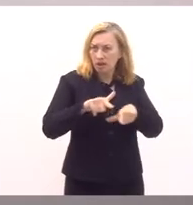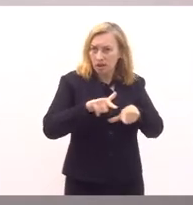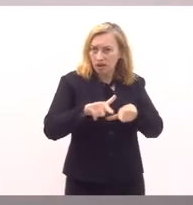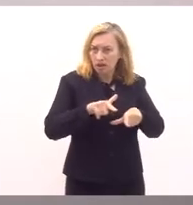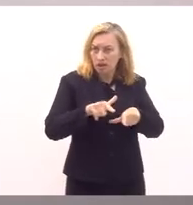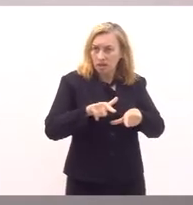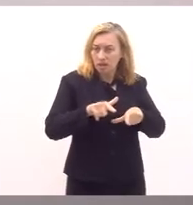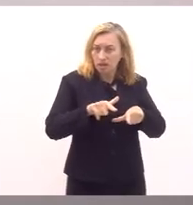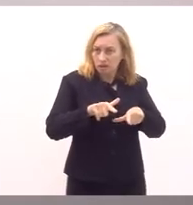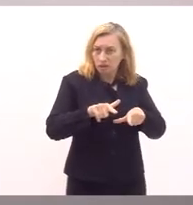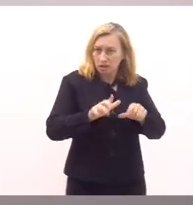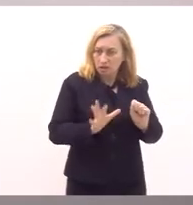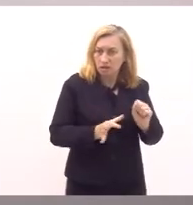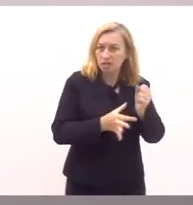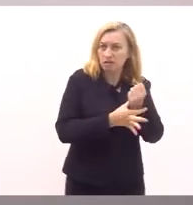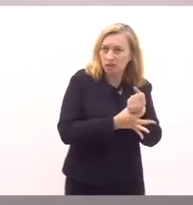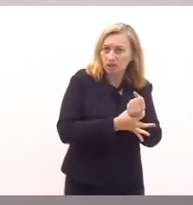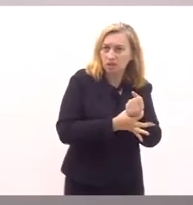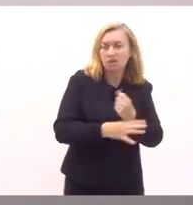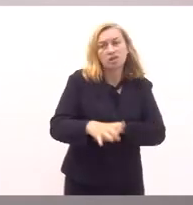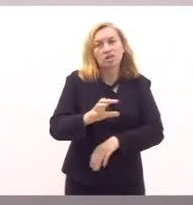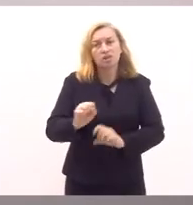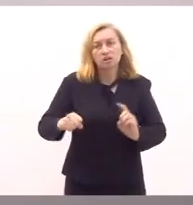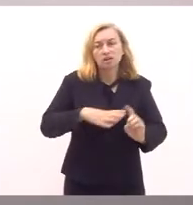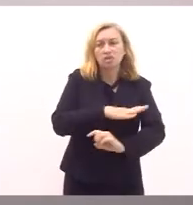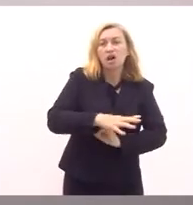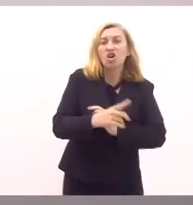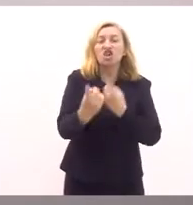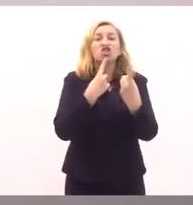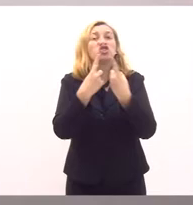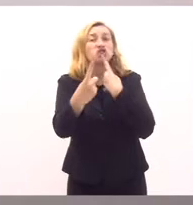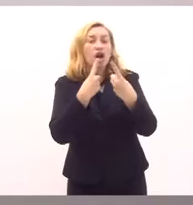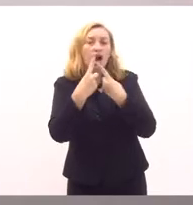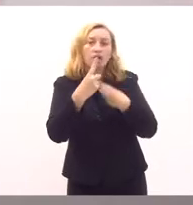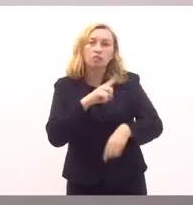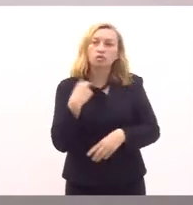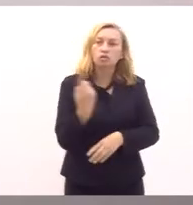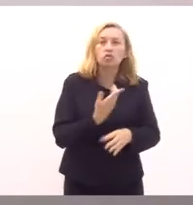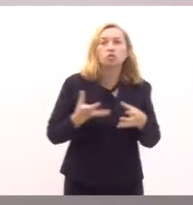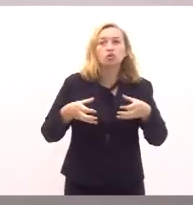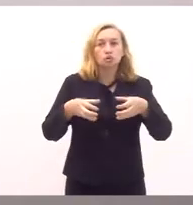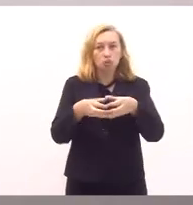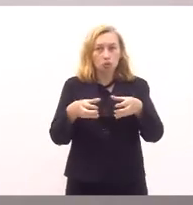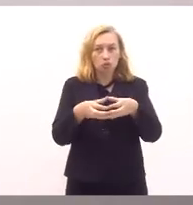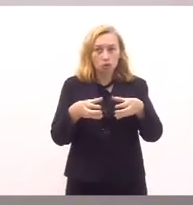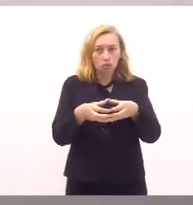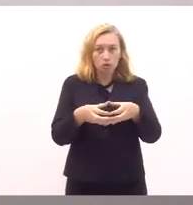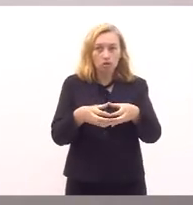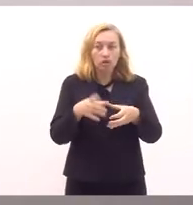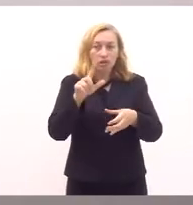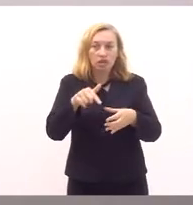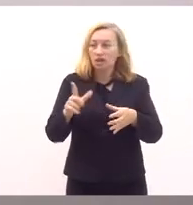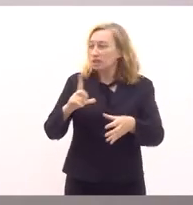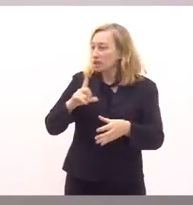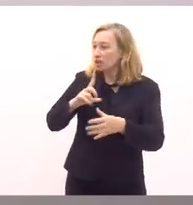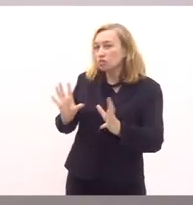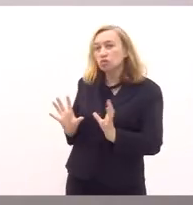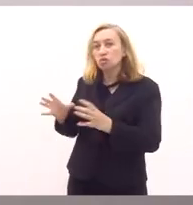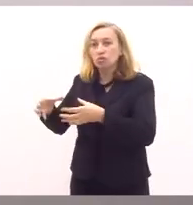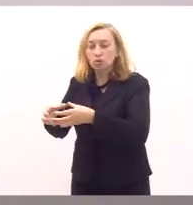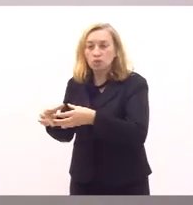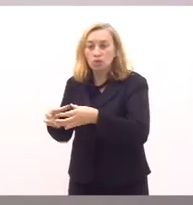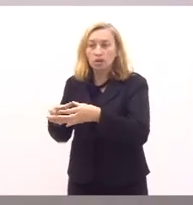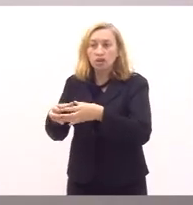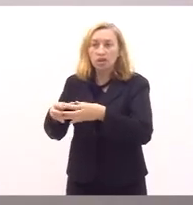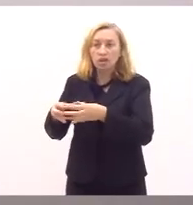Seguridade Social e Legislação Social, em diálogo com a nossa equipe, né, que está aqui, nós temos a nossa coordenação da